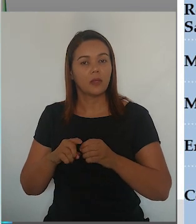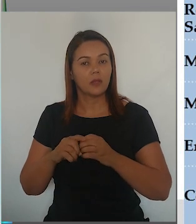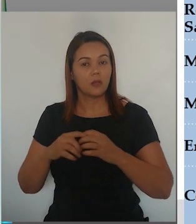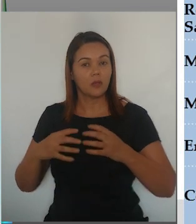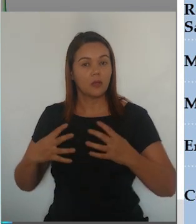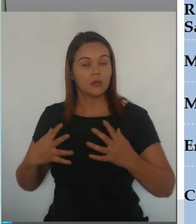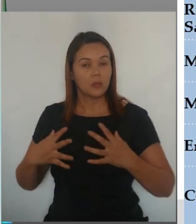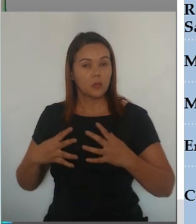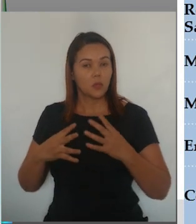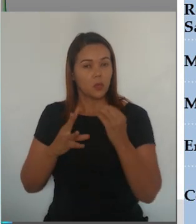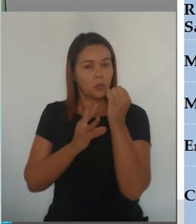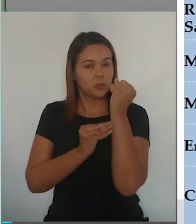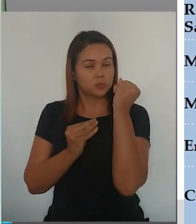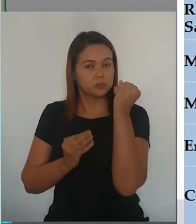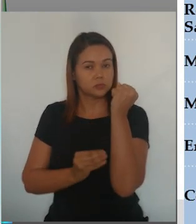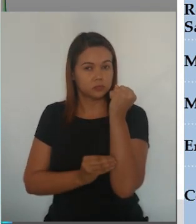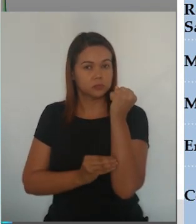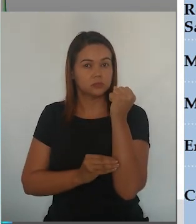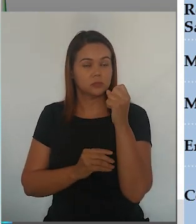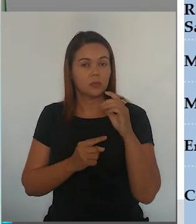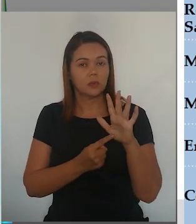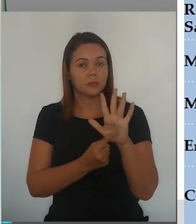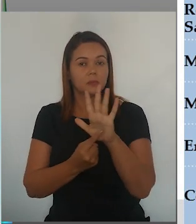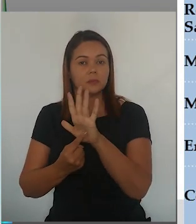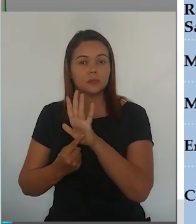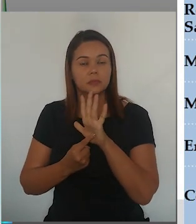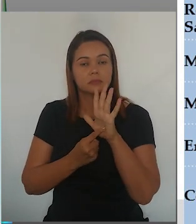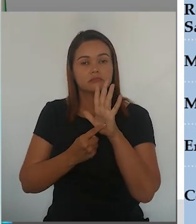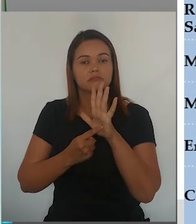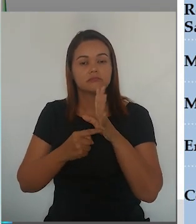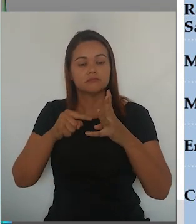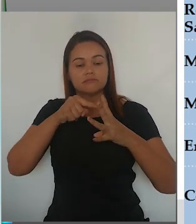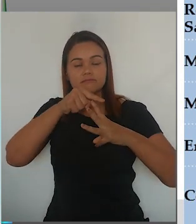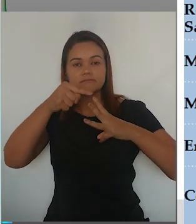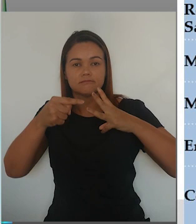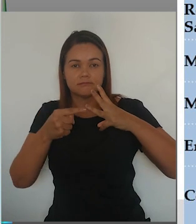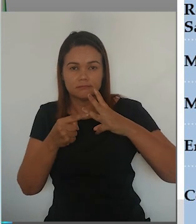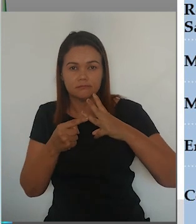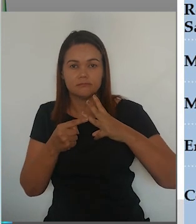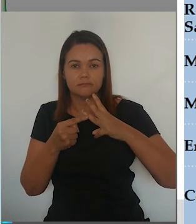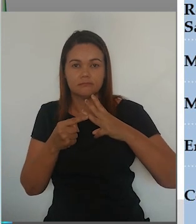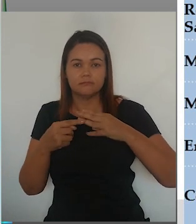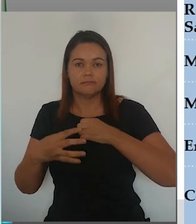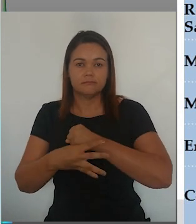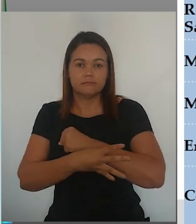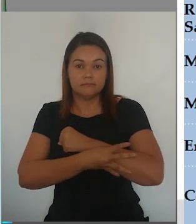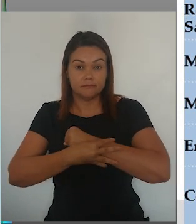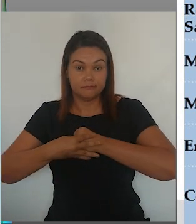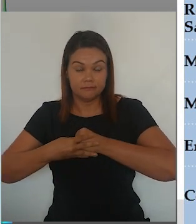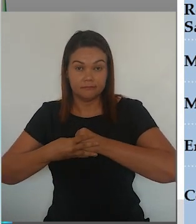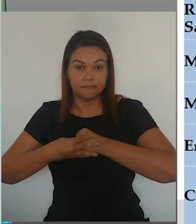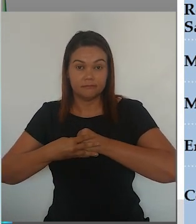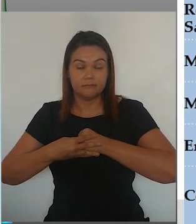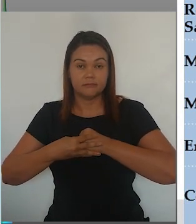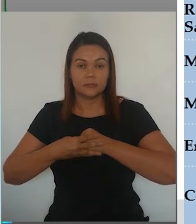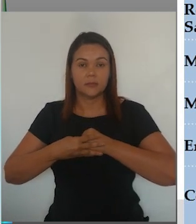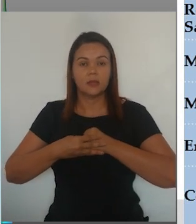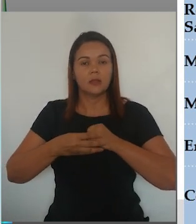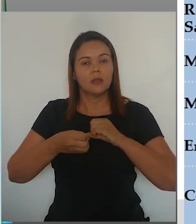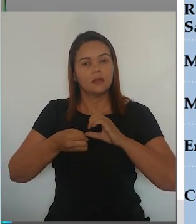Anatomicamente, os músculos apresentam os 3 tipos de fibras de acordo com as proporções